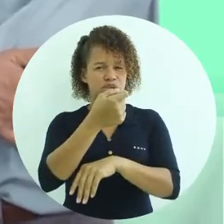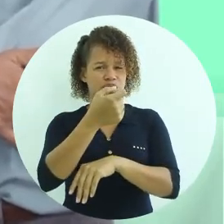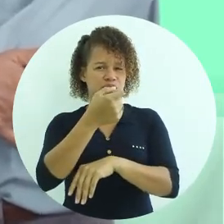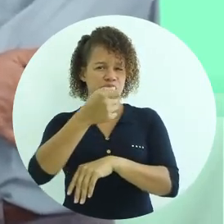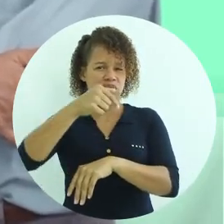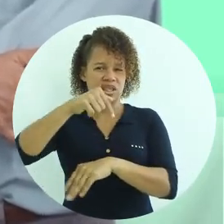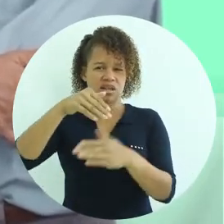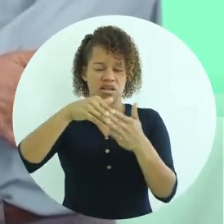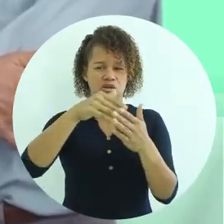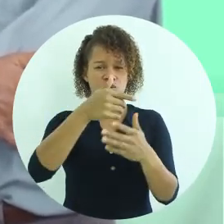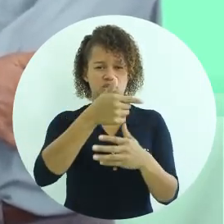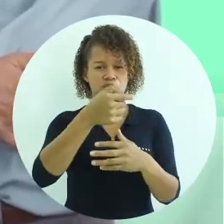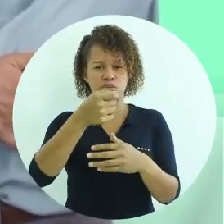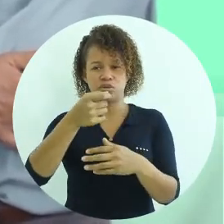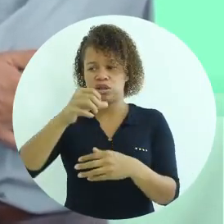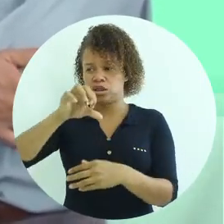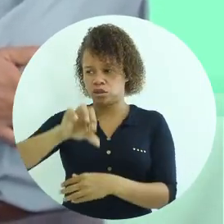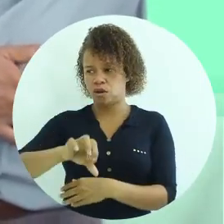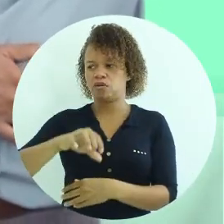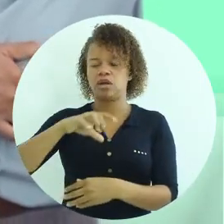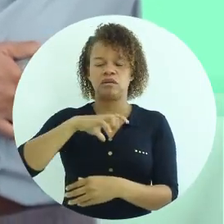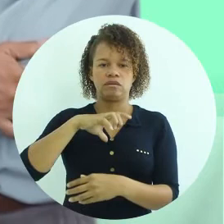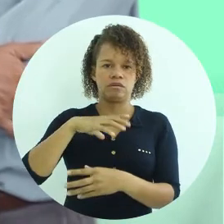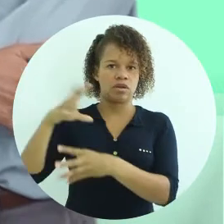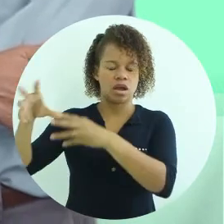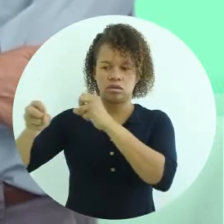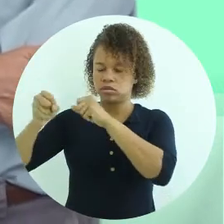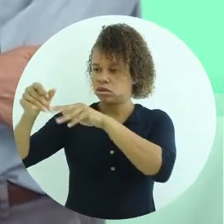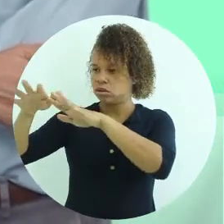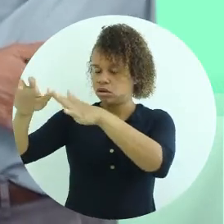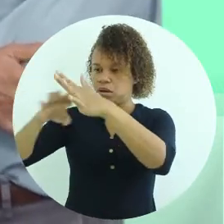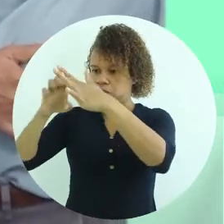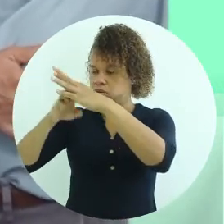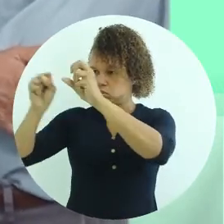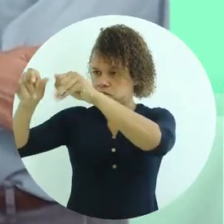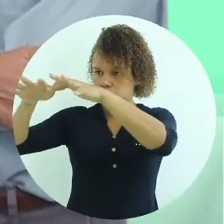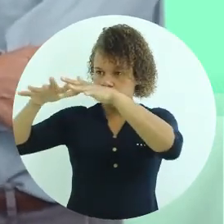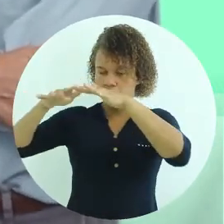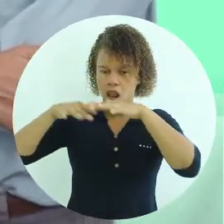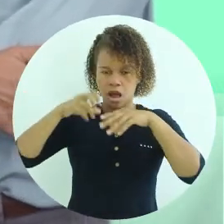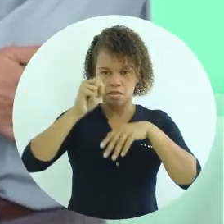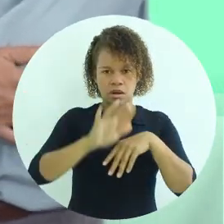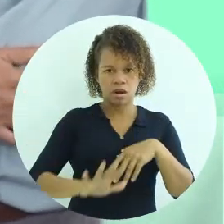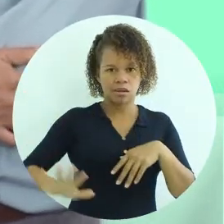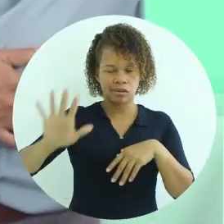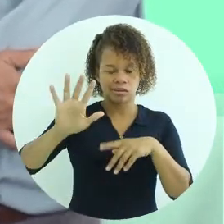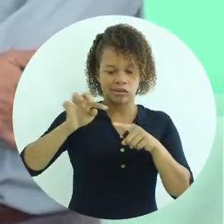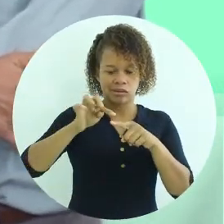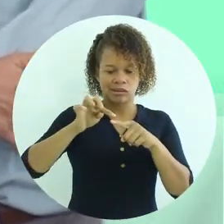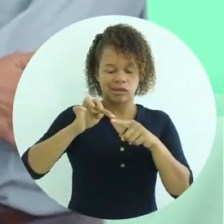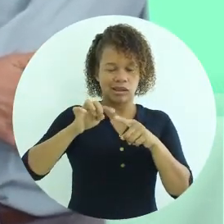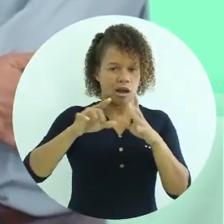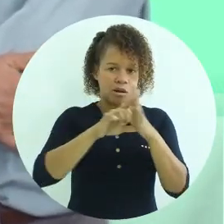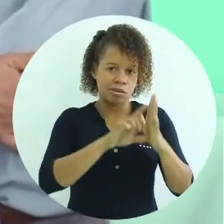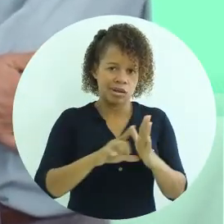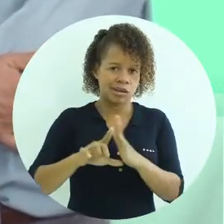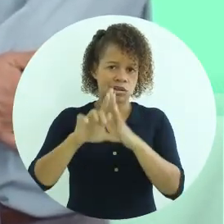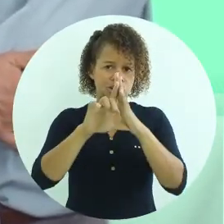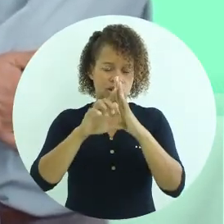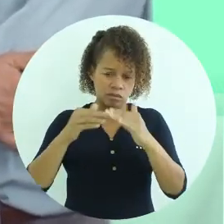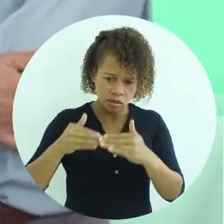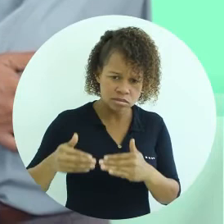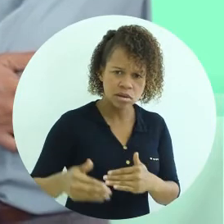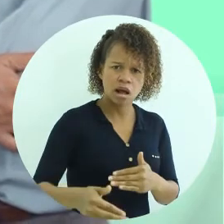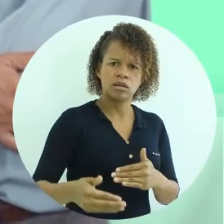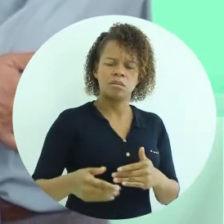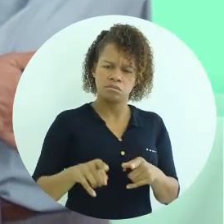a 2009, mais ou menos, vieram centenas de empresas para cá, até da parte mesmo de operações logística, e logística avançada mesmo,